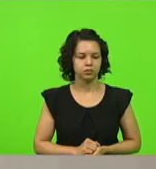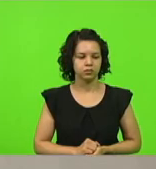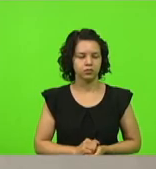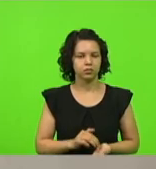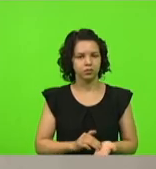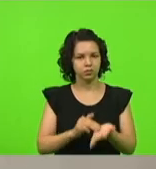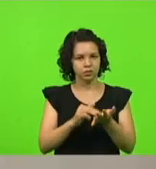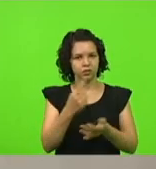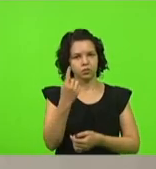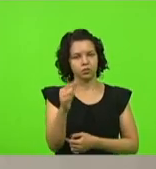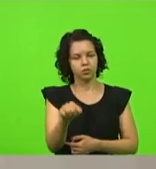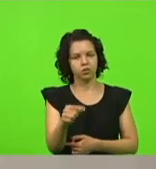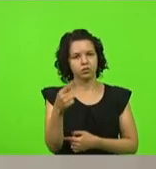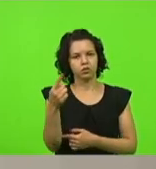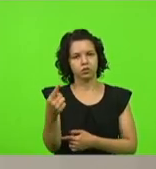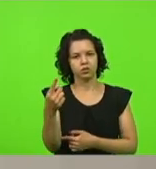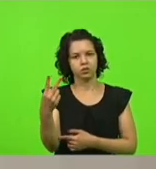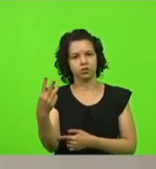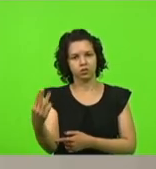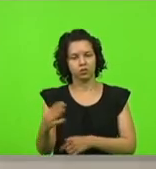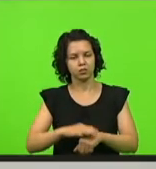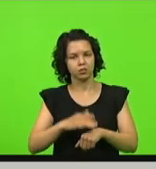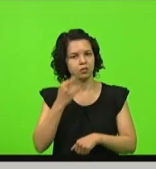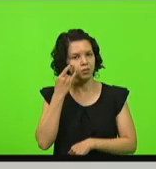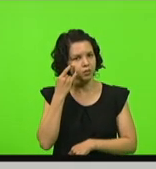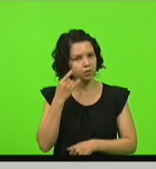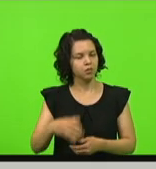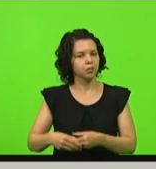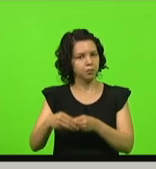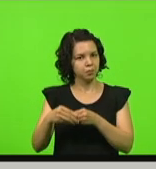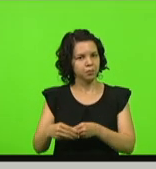Moção 1123, autor deputado Mauro de Nadal, cumprimentando a empresa